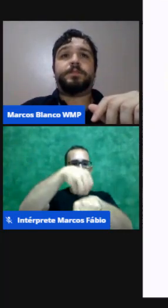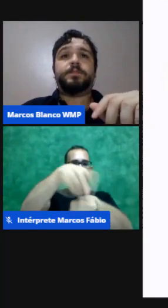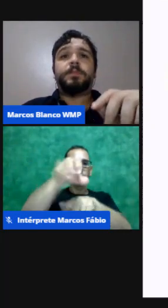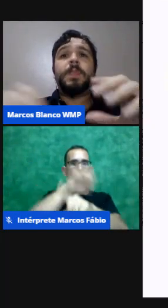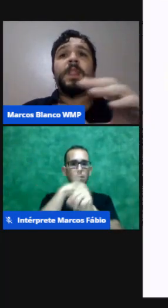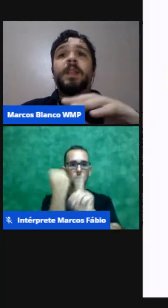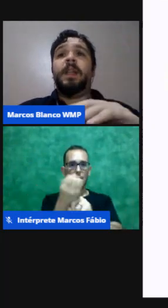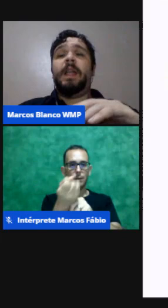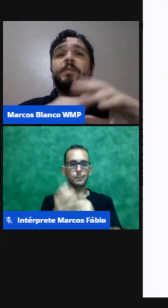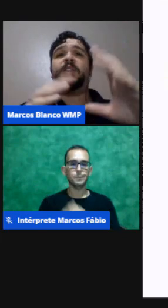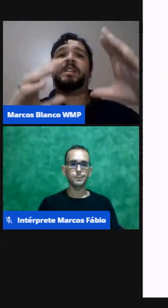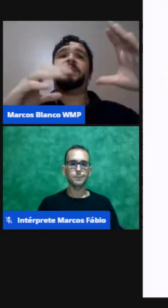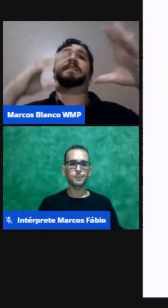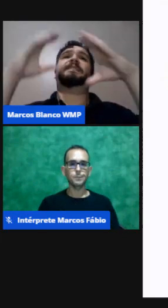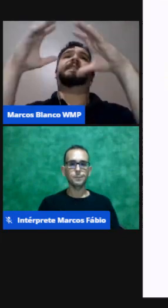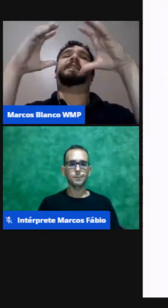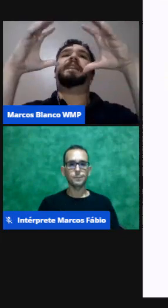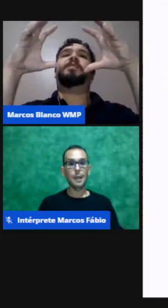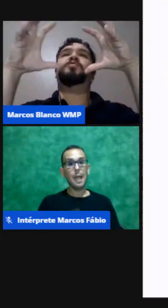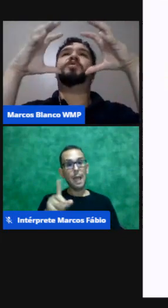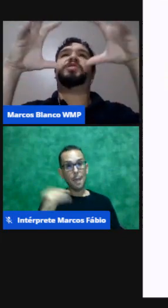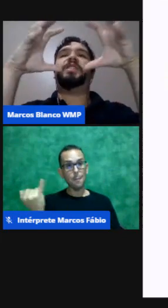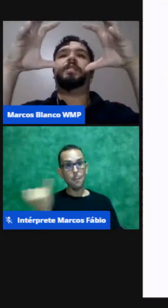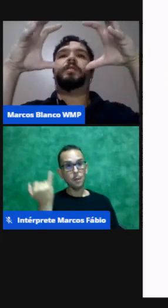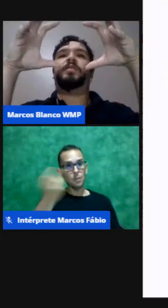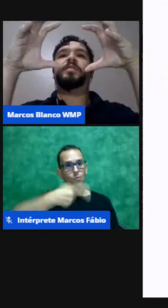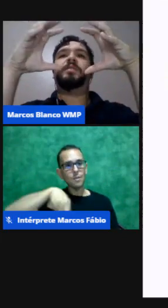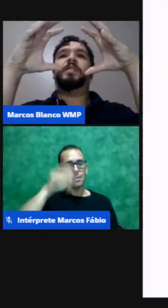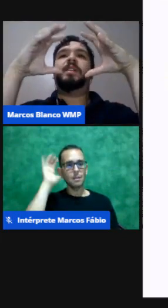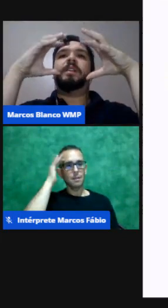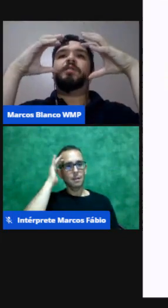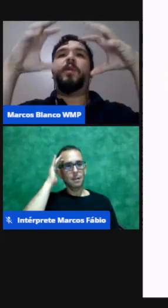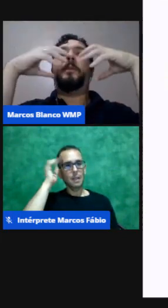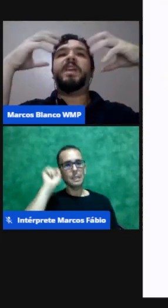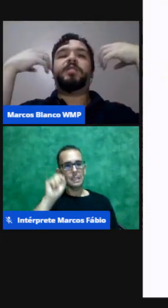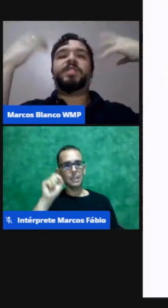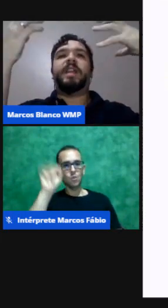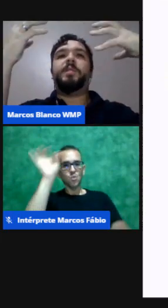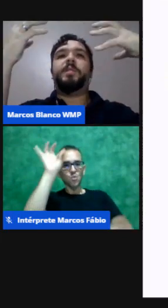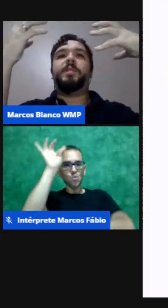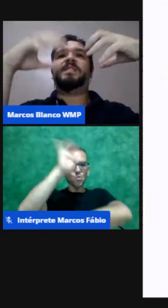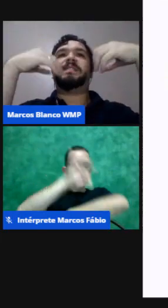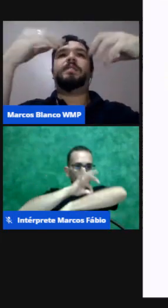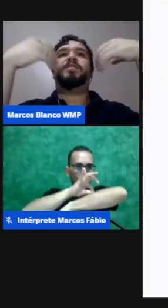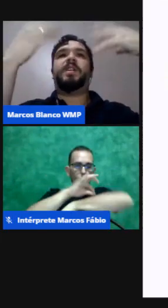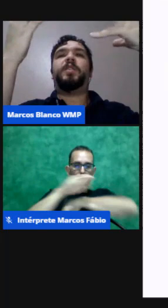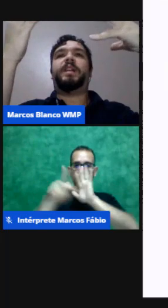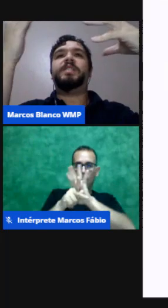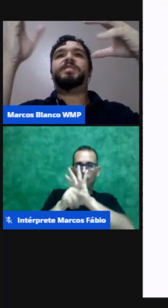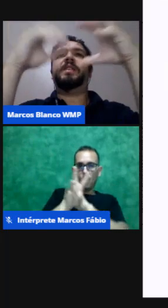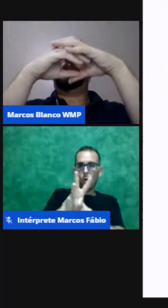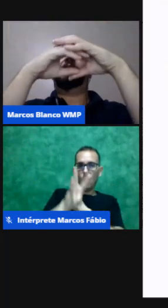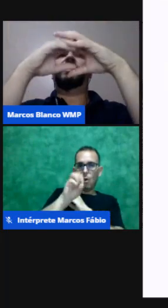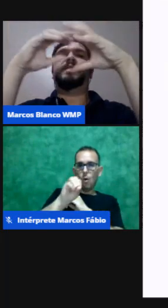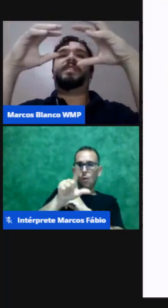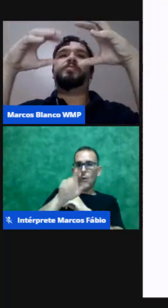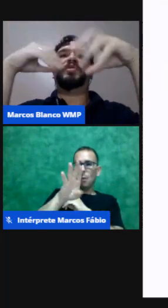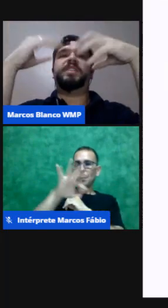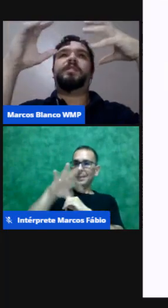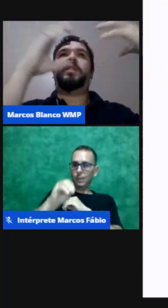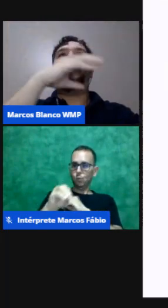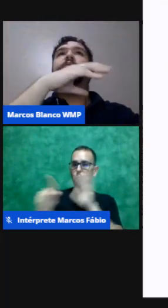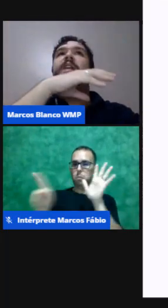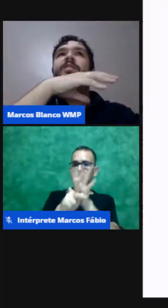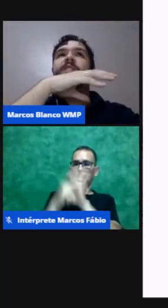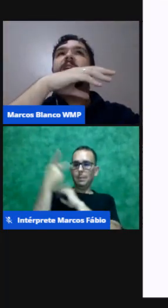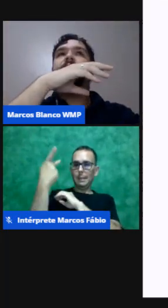social. É importante vocês entenderem que os mosquitos, os volbitos que tem no Campo Grande são de Campo Grande, então